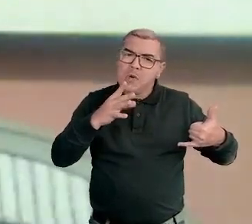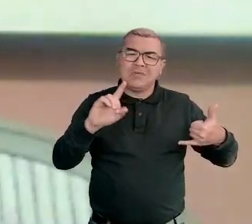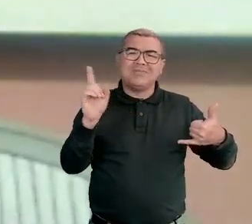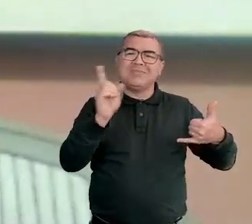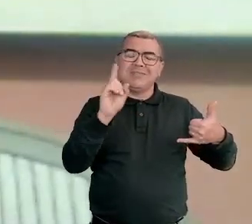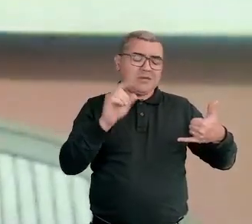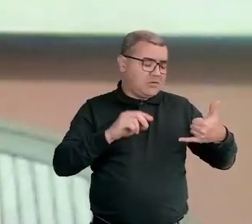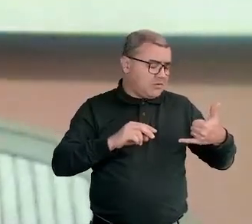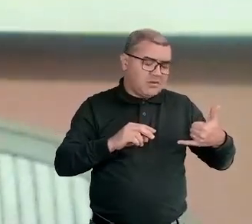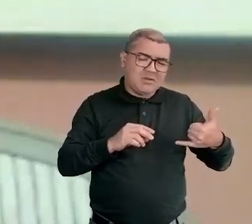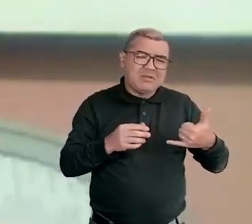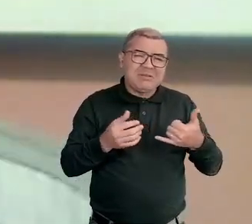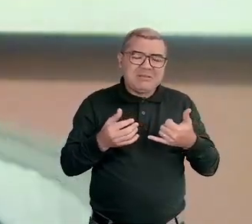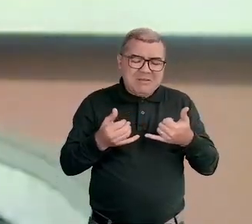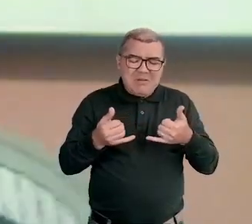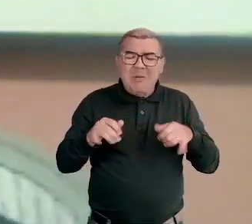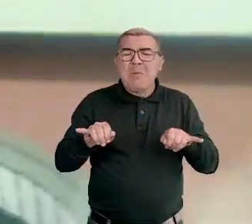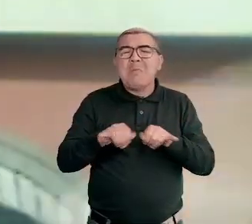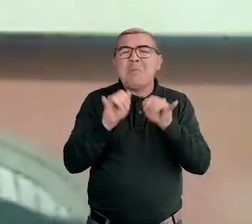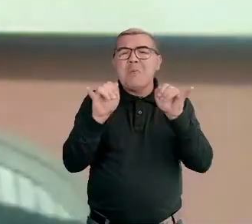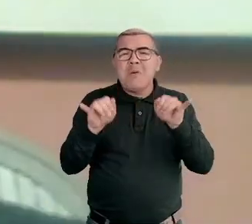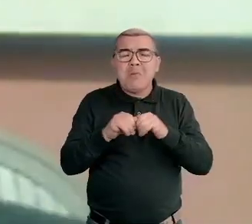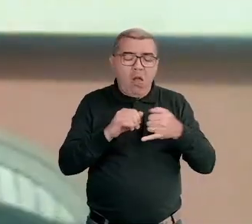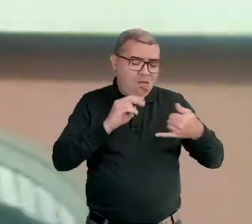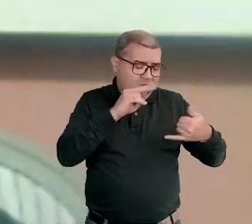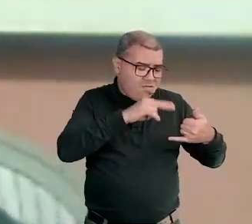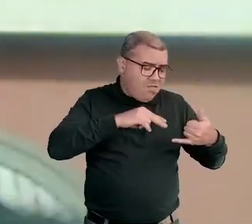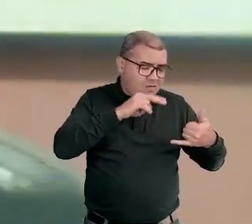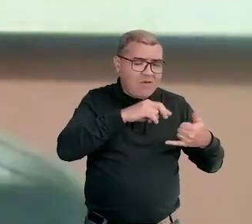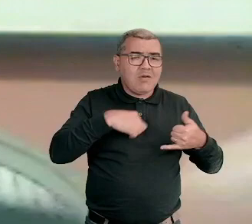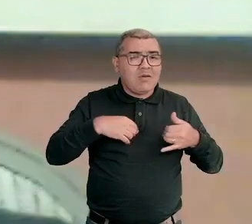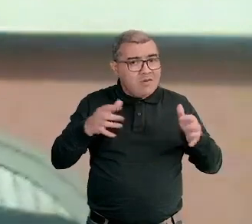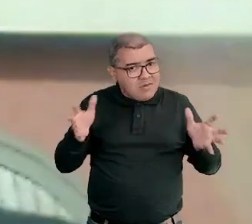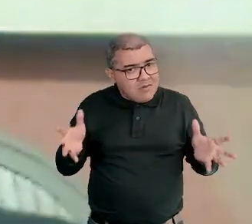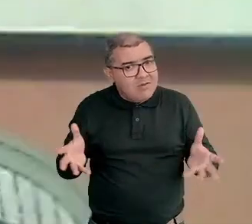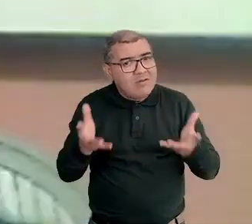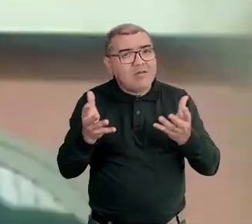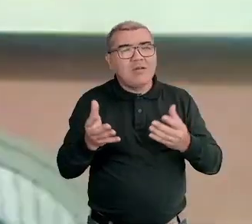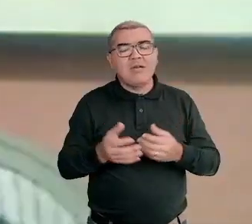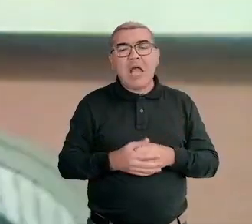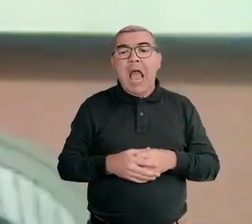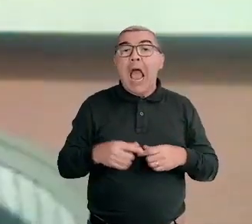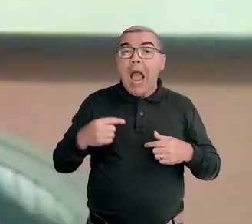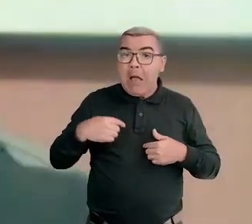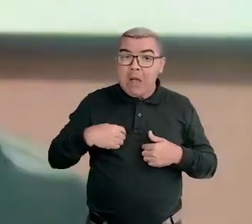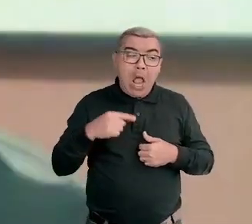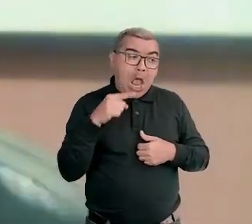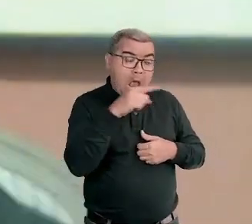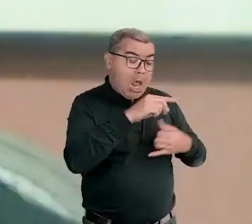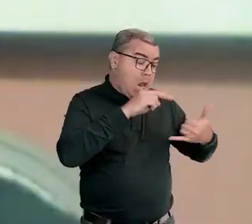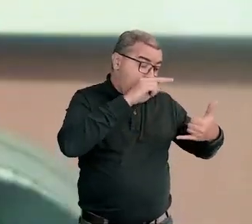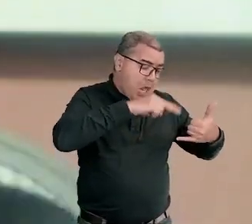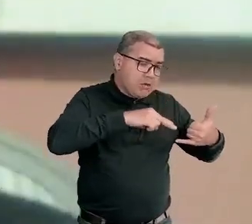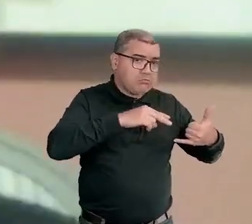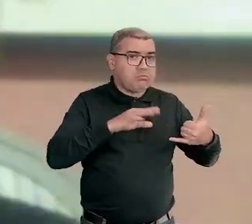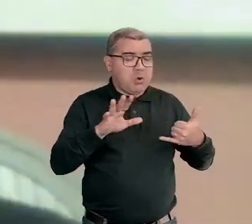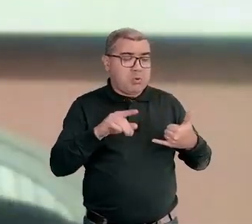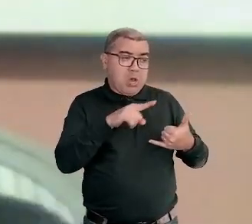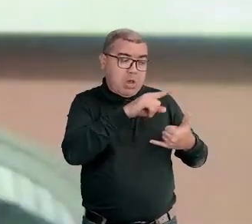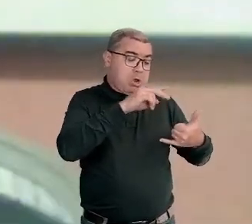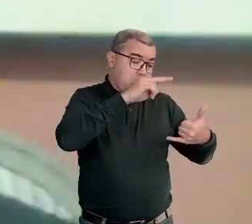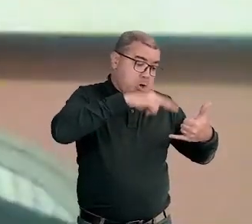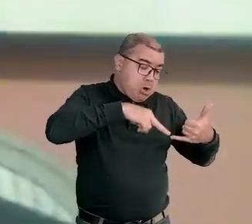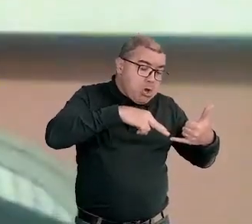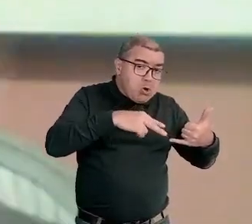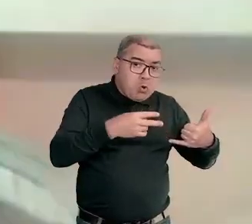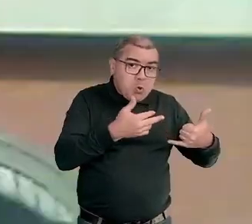Benjamin, nem... ele não está. Né? Eu estou colocando isso provocadoramente porque alguém pode dizer, não, ele está sim. Bom, se eu